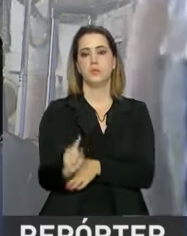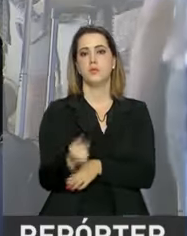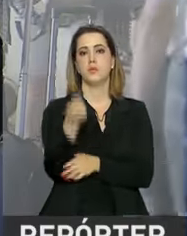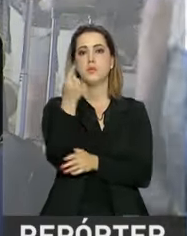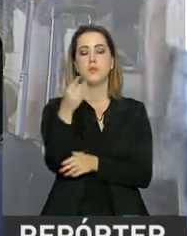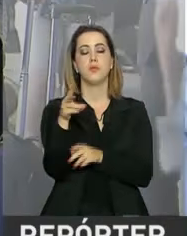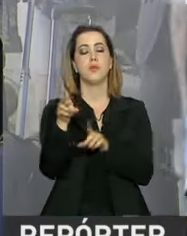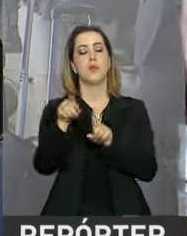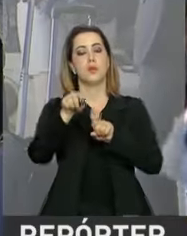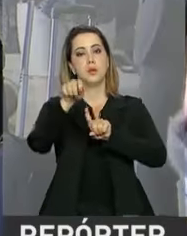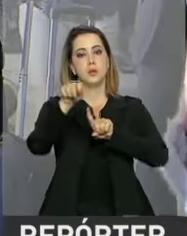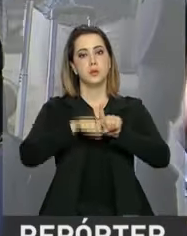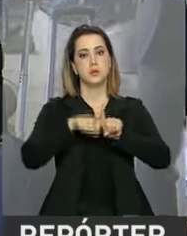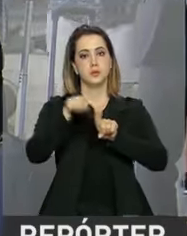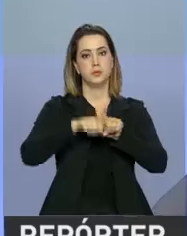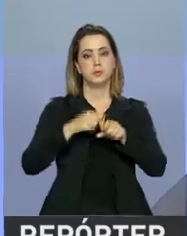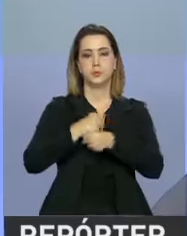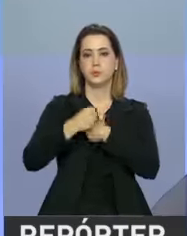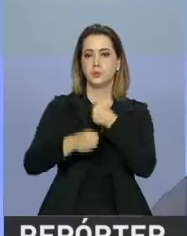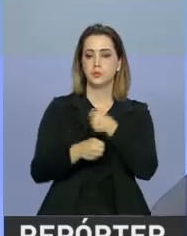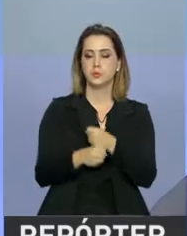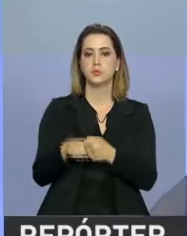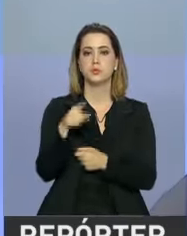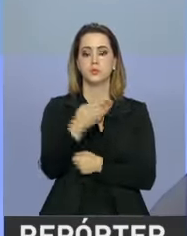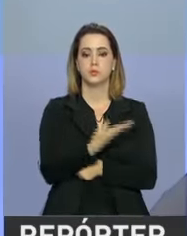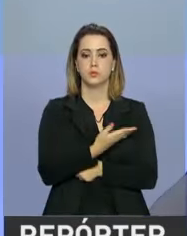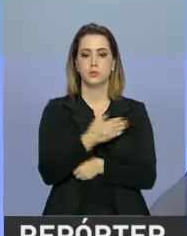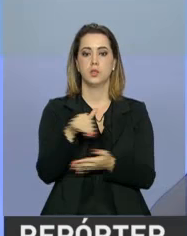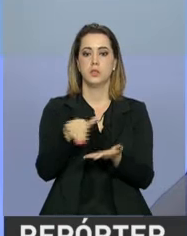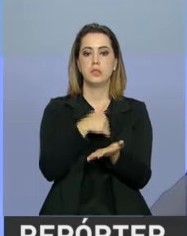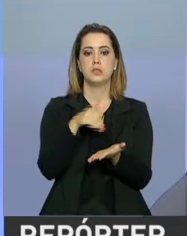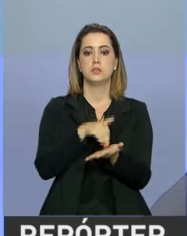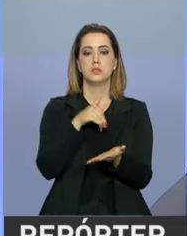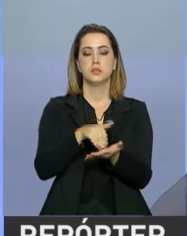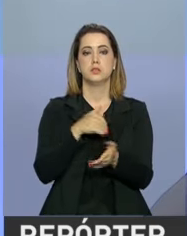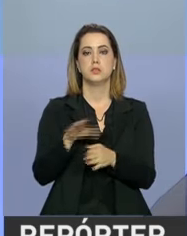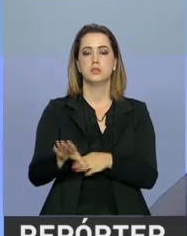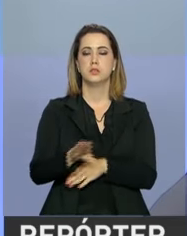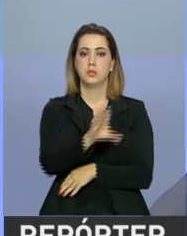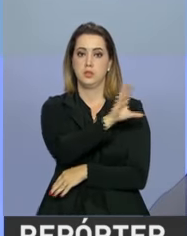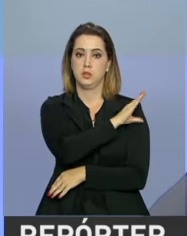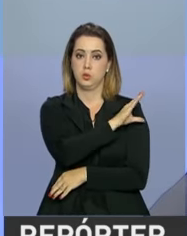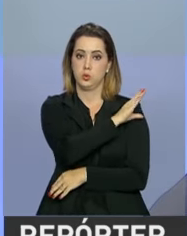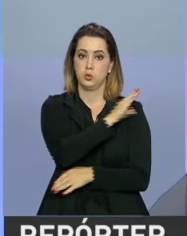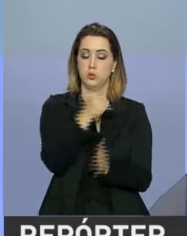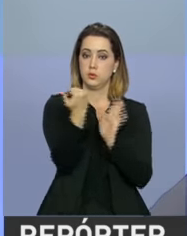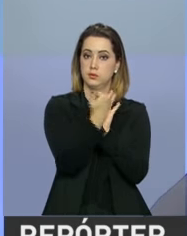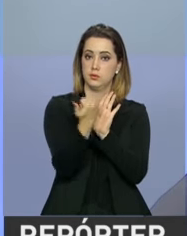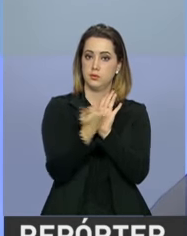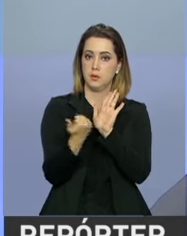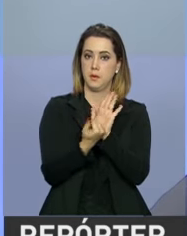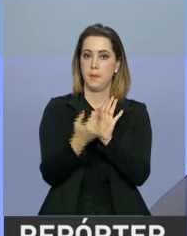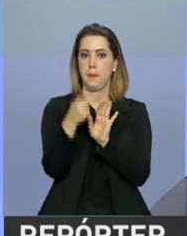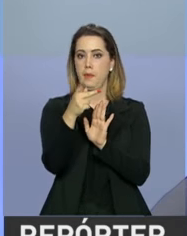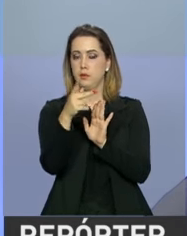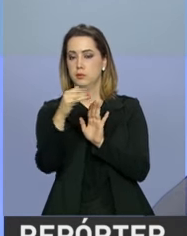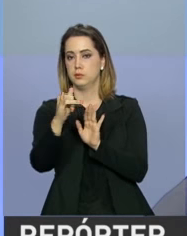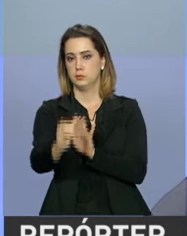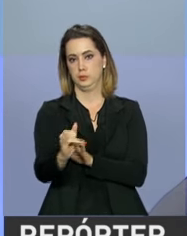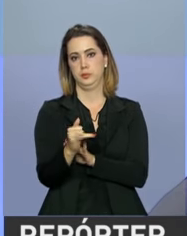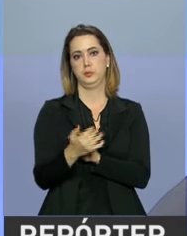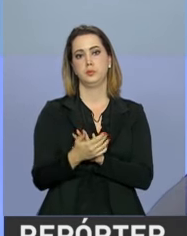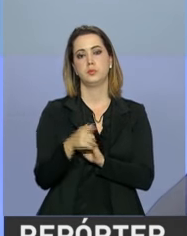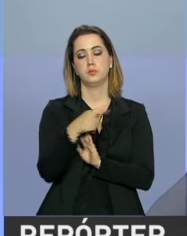primeiro trimestre de 2017, segundo o secretário de Coordenação de Projetos do Programa de Parcerias de